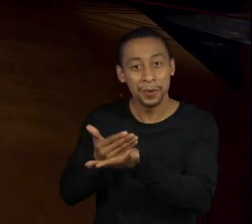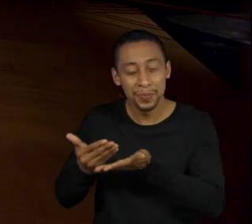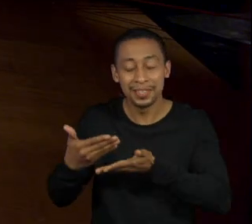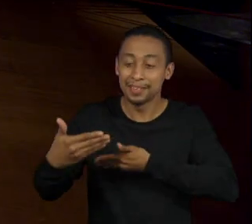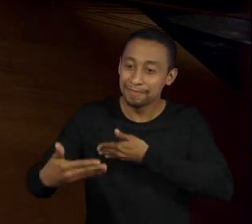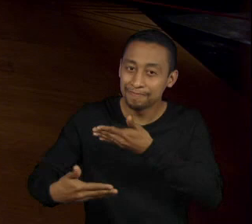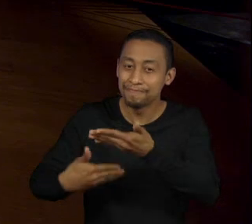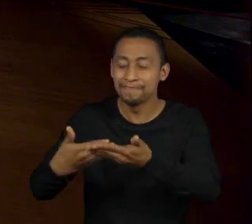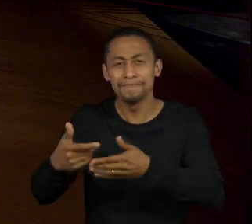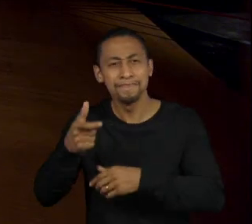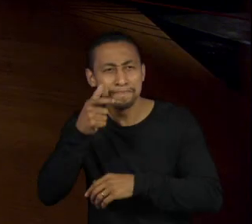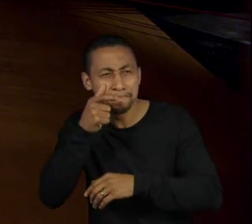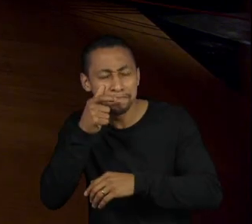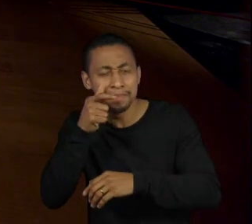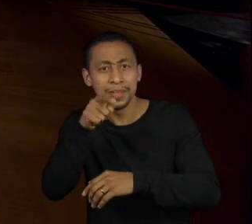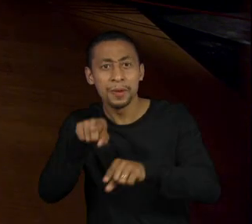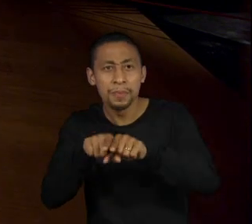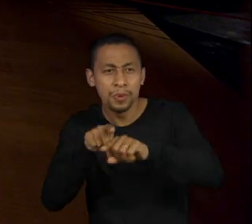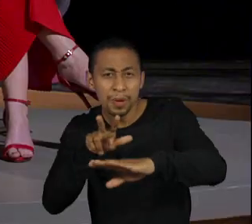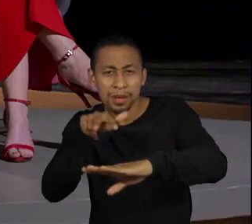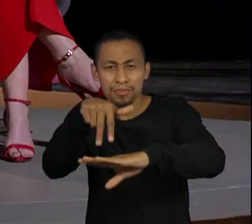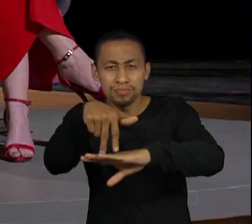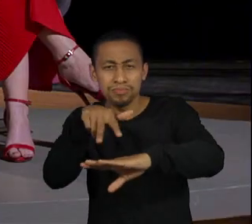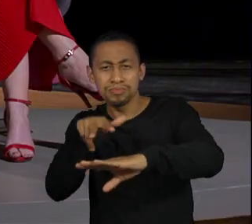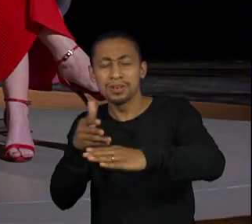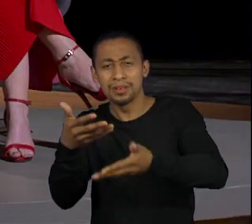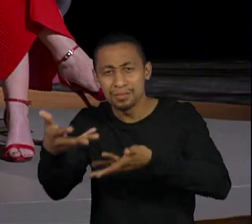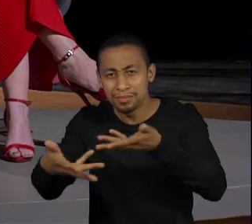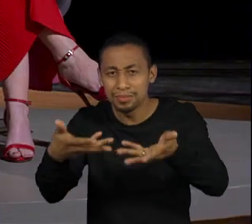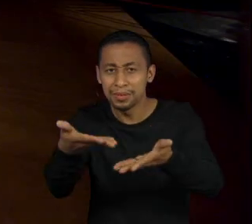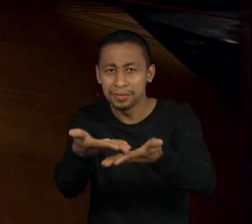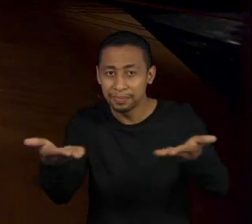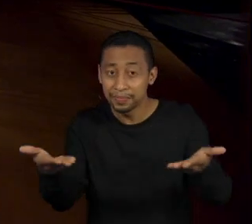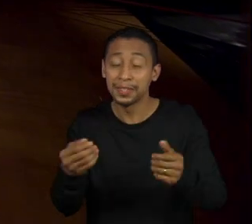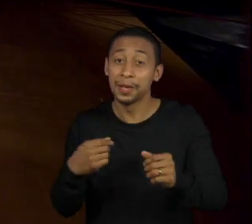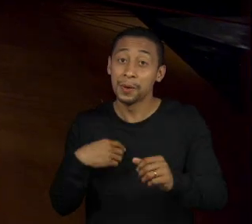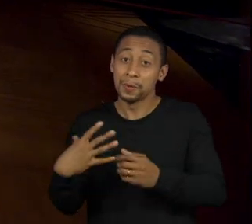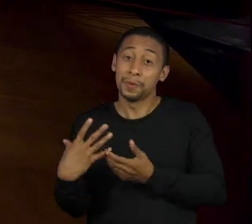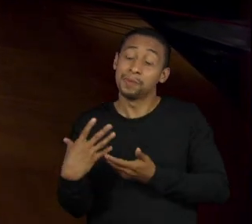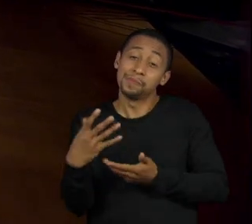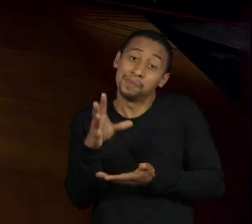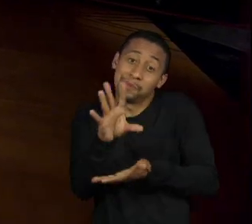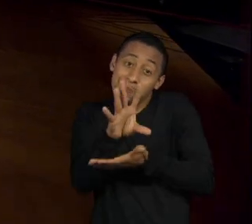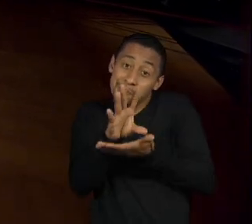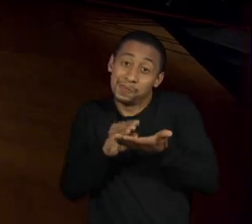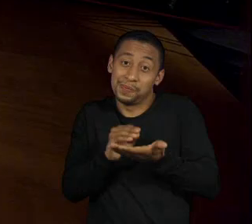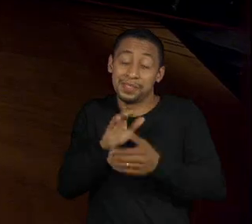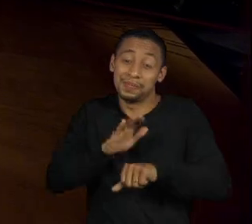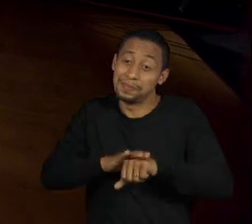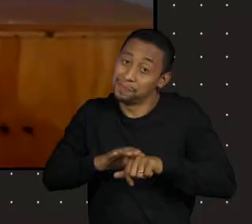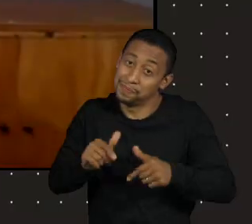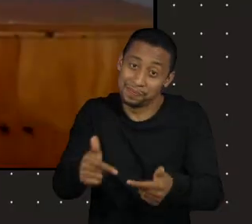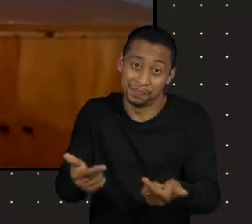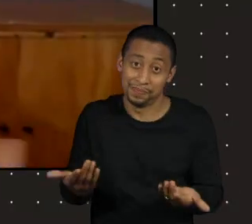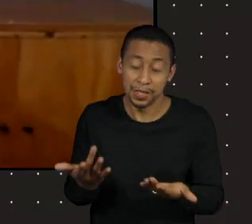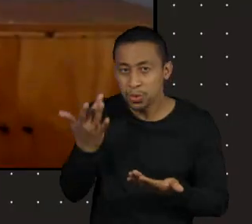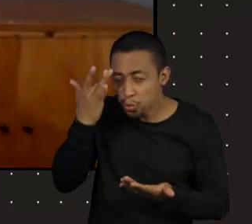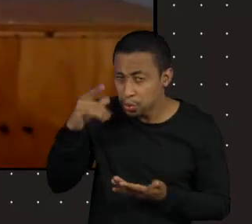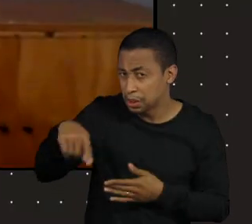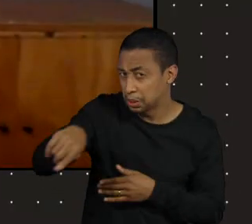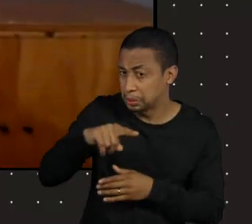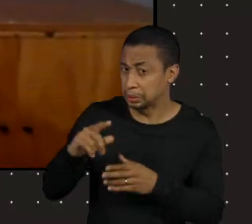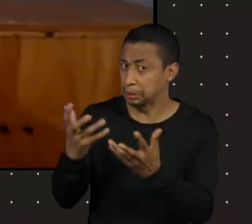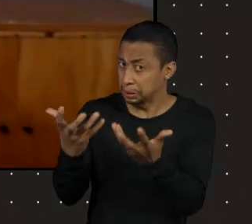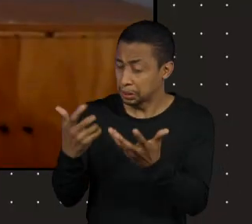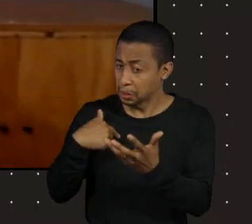no palco, e acho que foram muitas influências, eu não sei se eles queriam que eu fosse atriz, porque todo mundo sabia